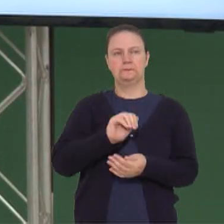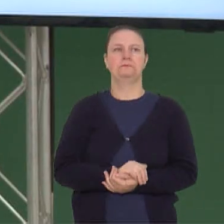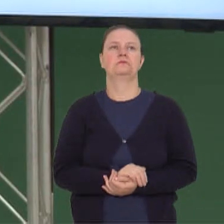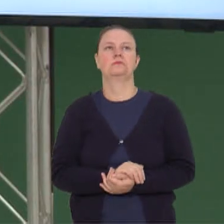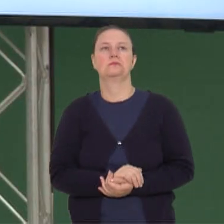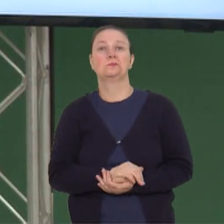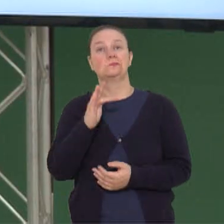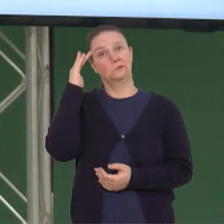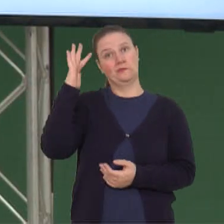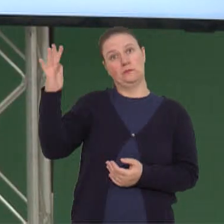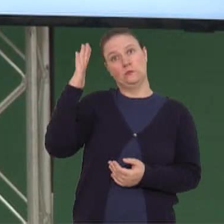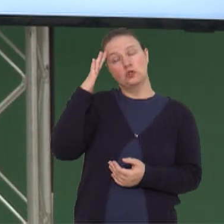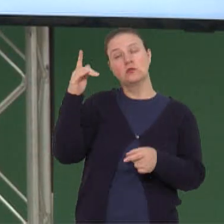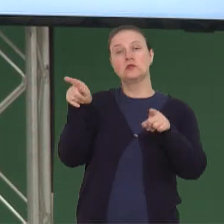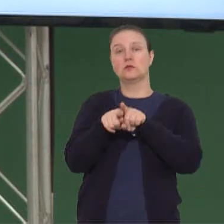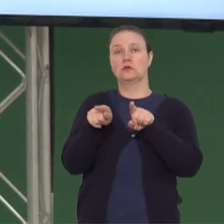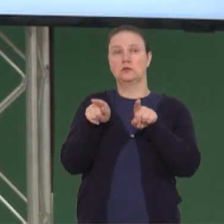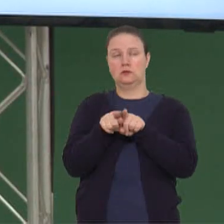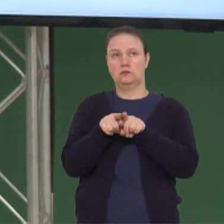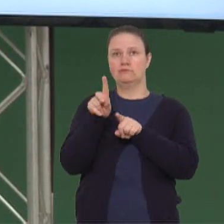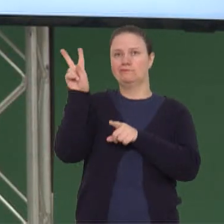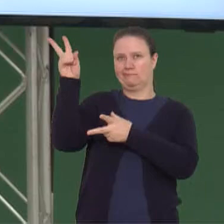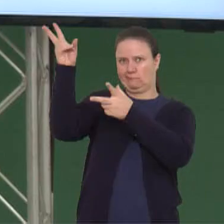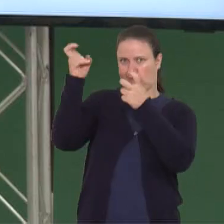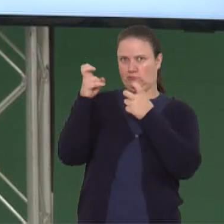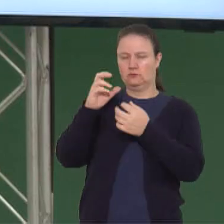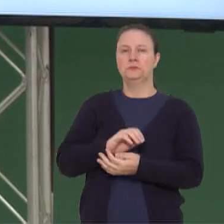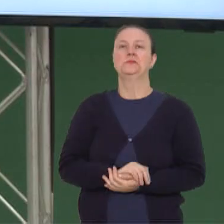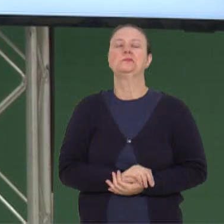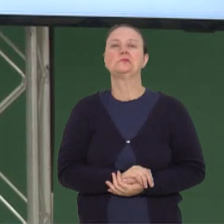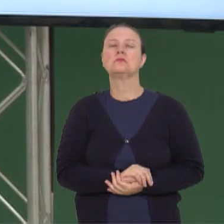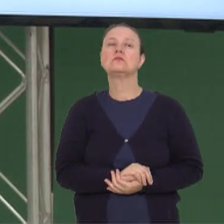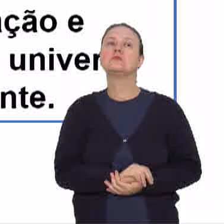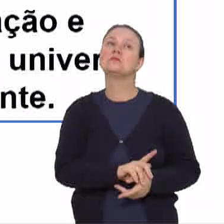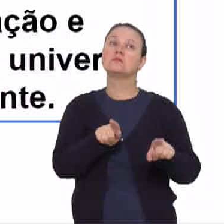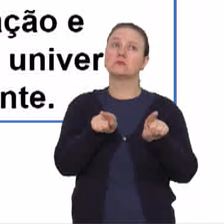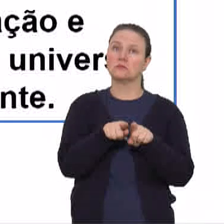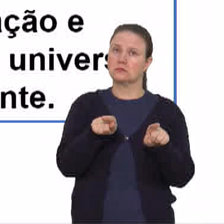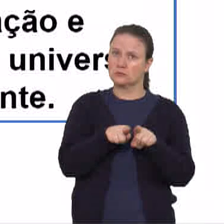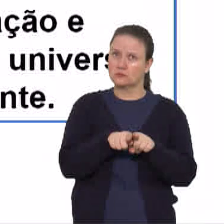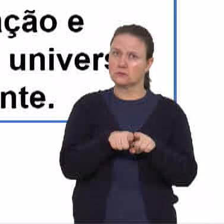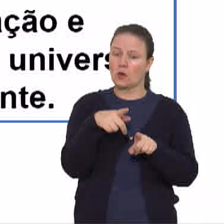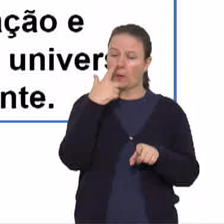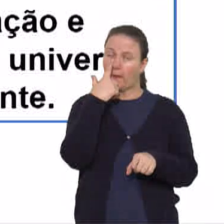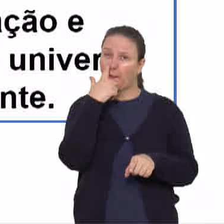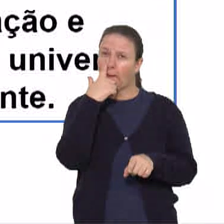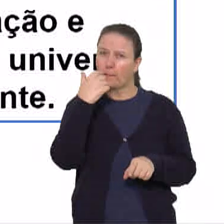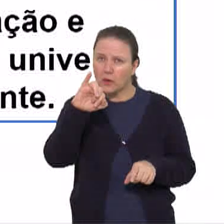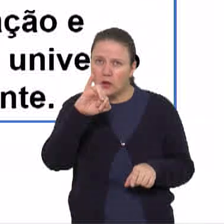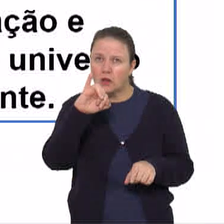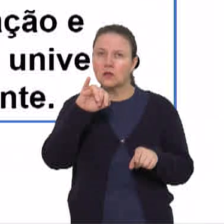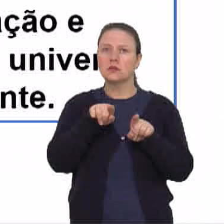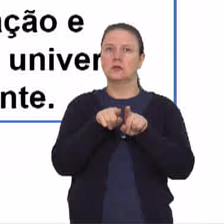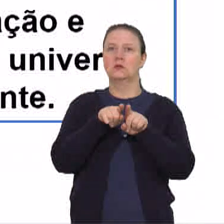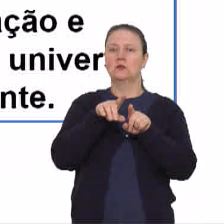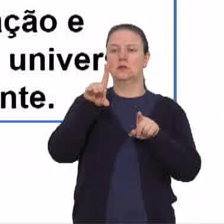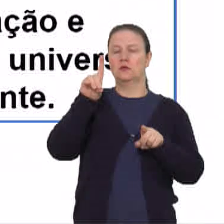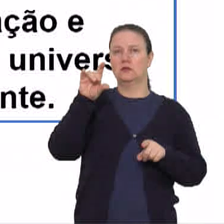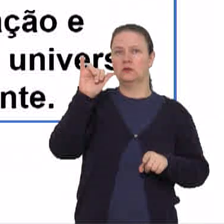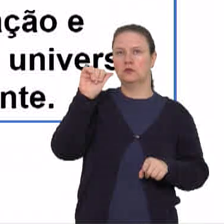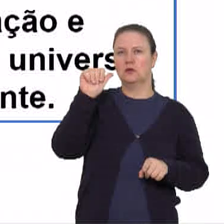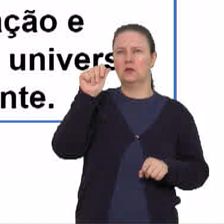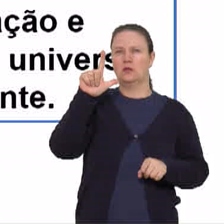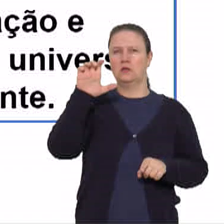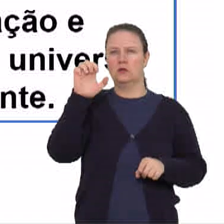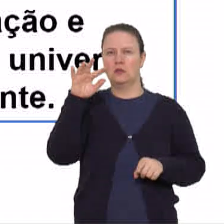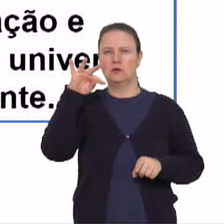A filosofia de Heráclito. Heráclito é considerado o pai da dialética. Ele explorou a